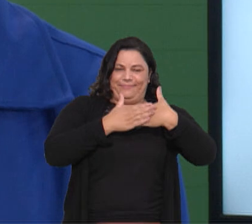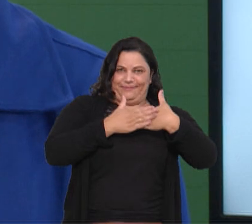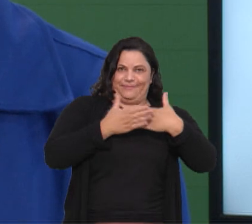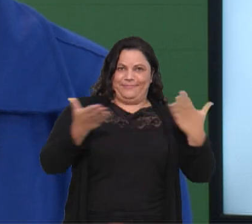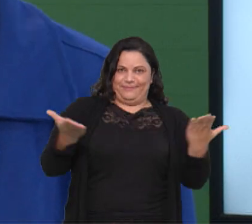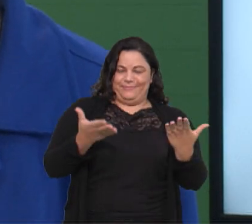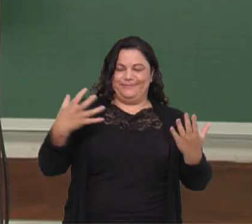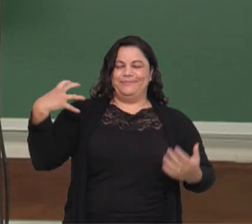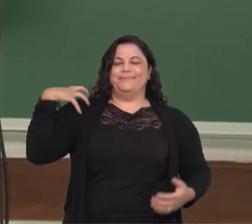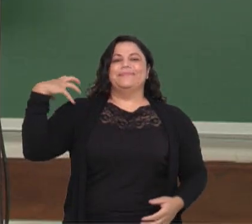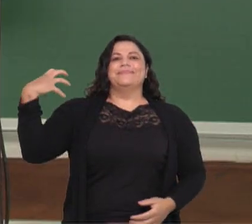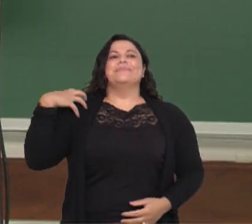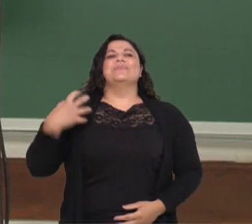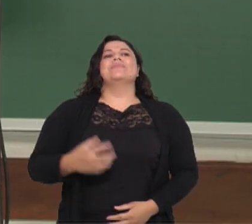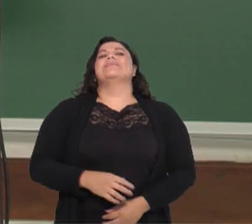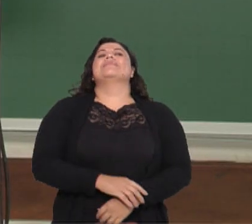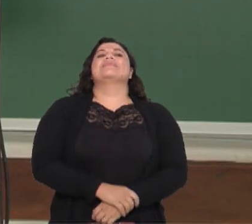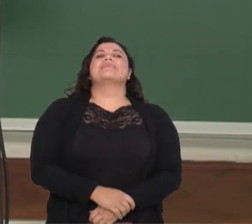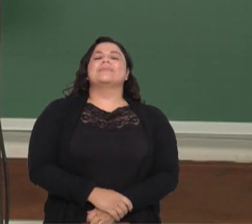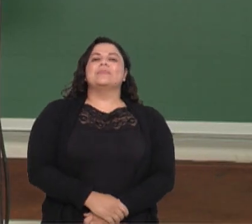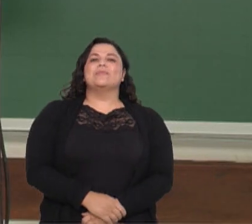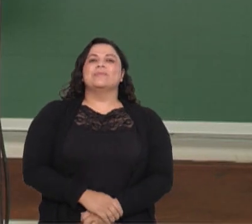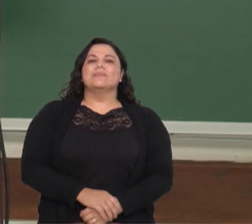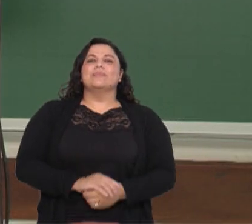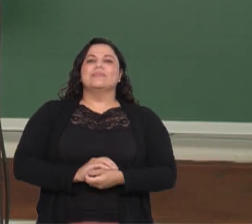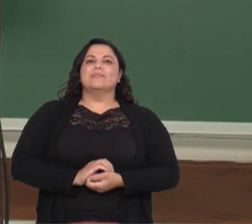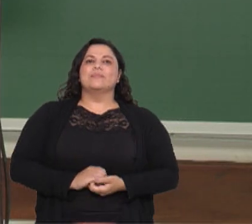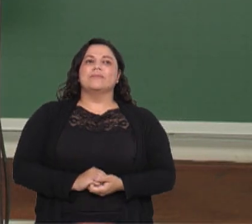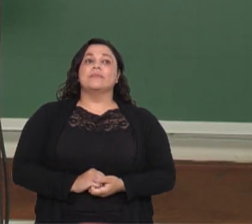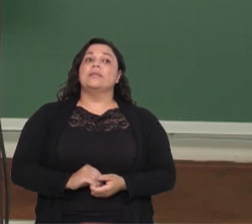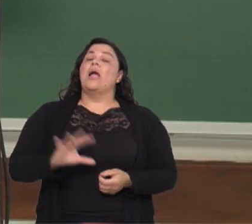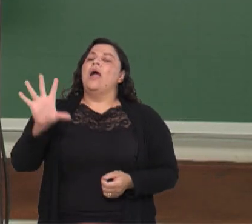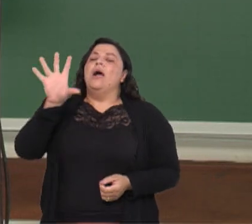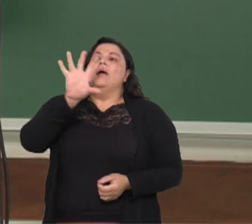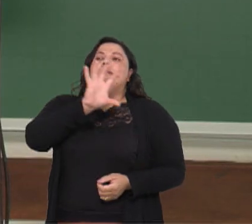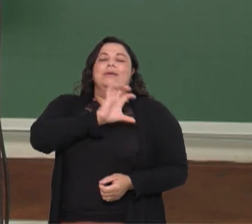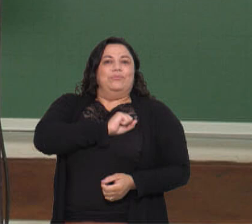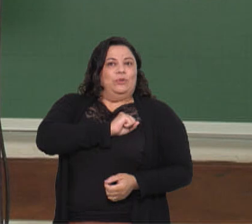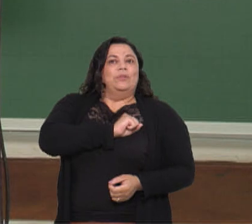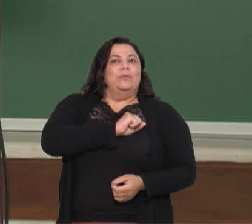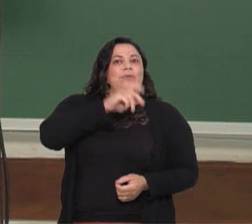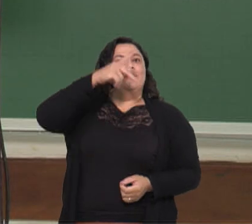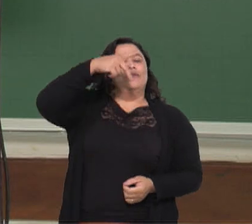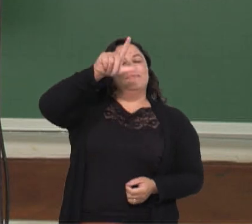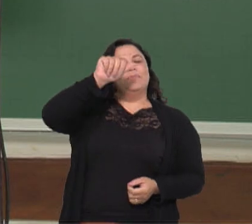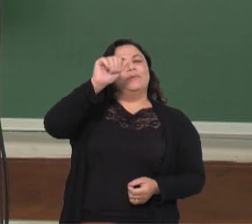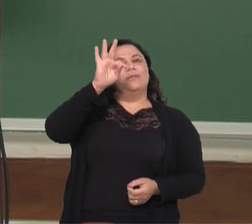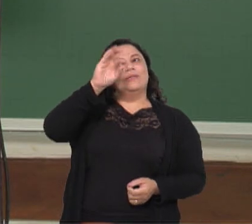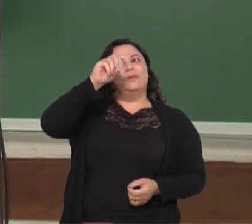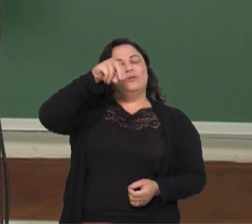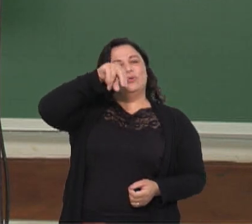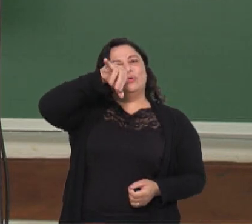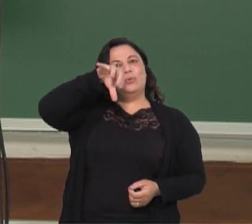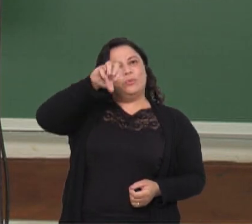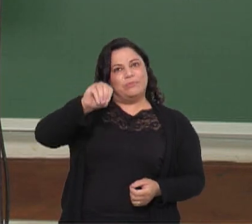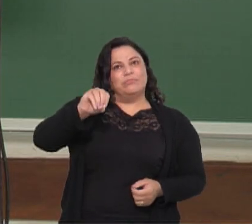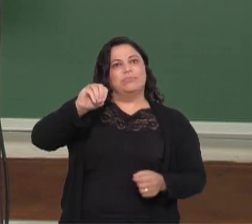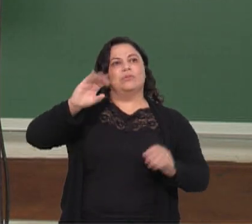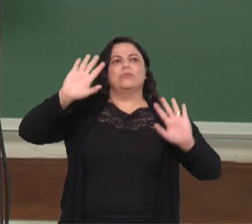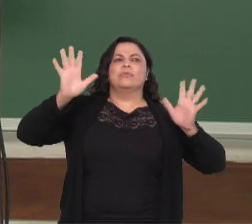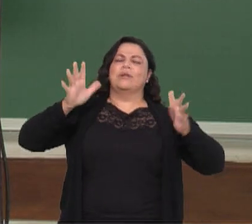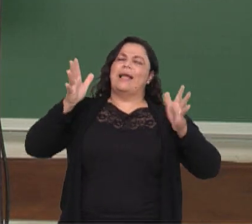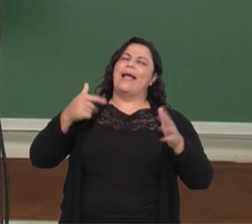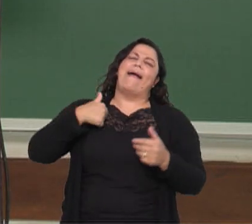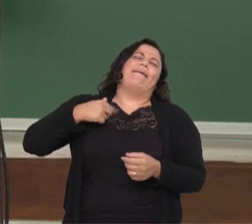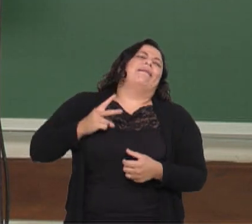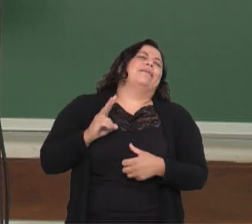do Platão aí. Perfeito? Temos aqui então, né, o amor platônico. Ouvimos falar do amor platônico diariamente, né? Eu cultivo um